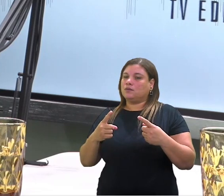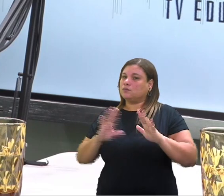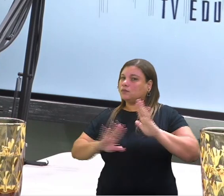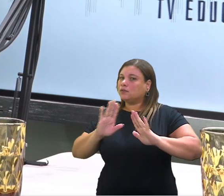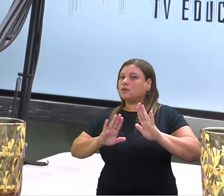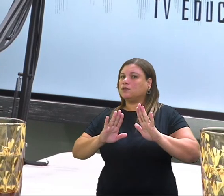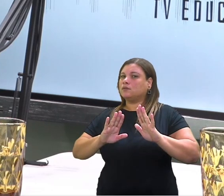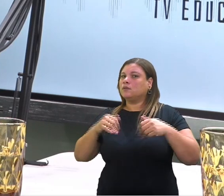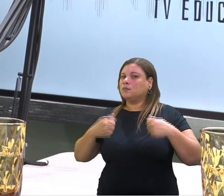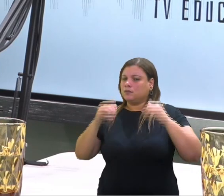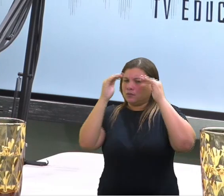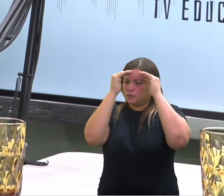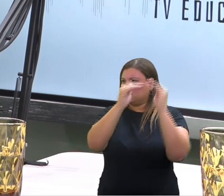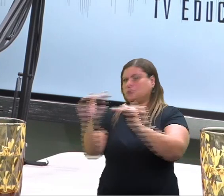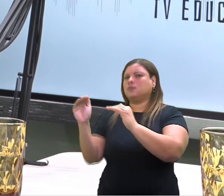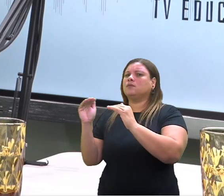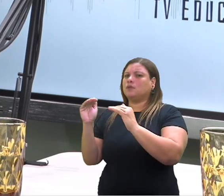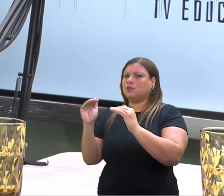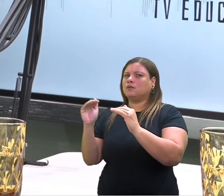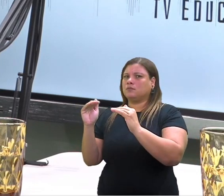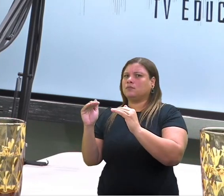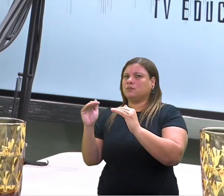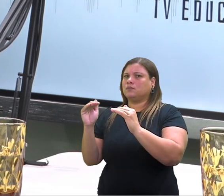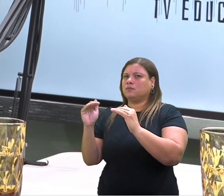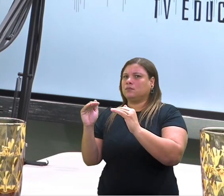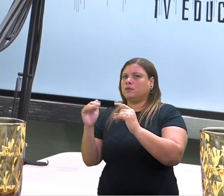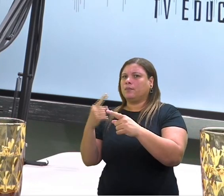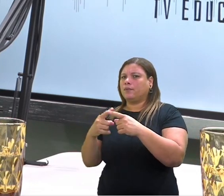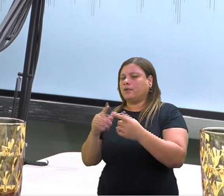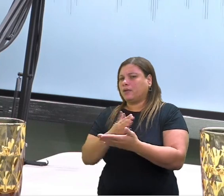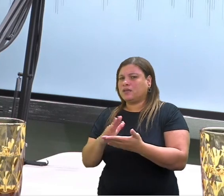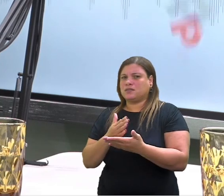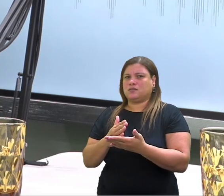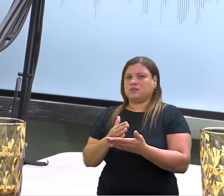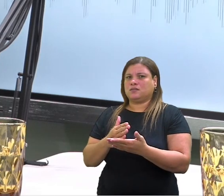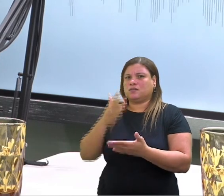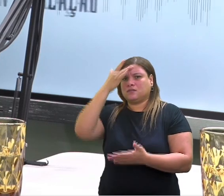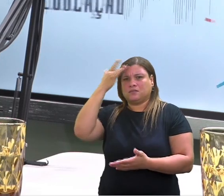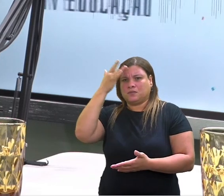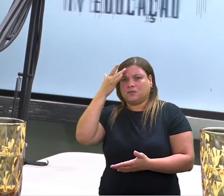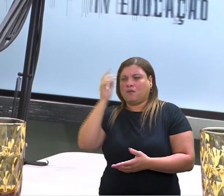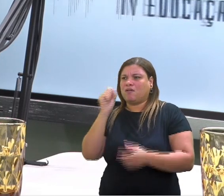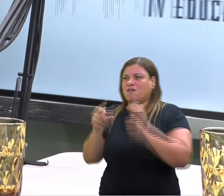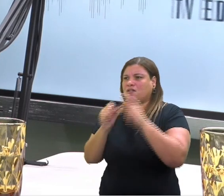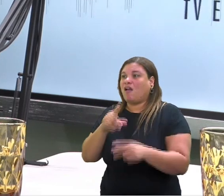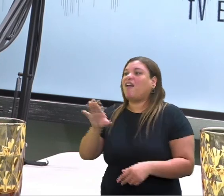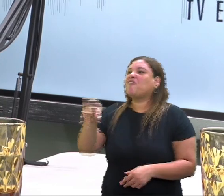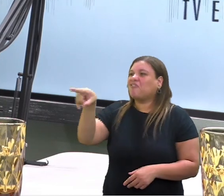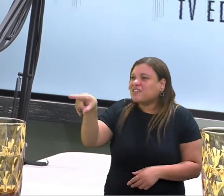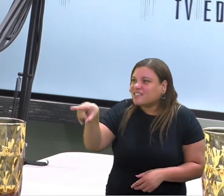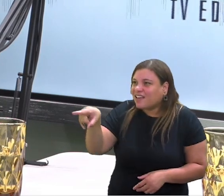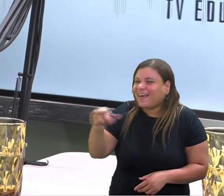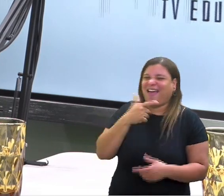é preta, é branca, é teruíra, é girafa. São tantos apelidos que a pessoa não suporta naquilo ali. E às